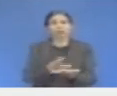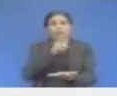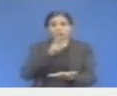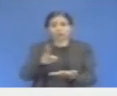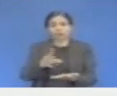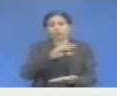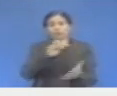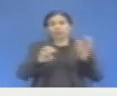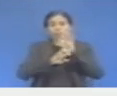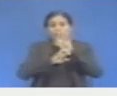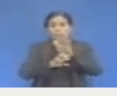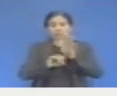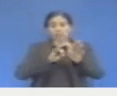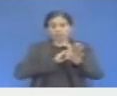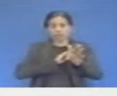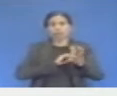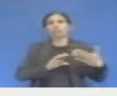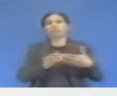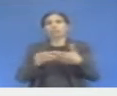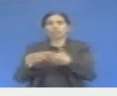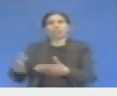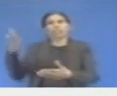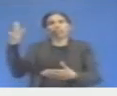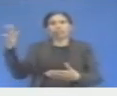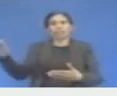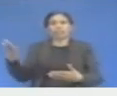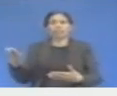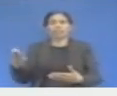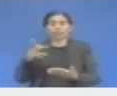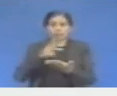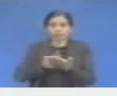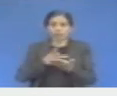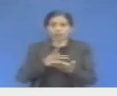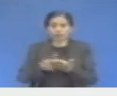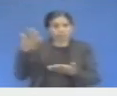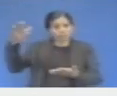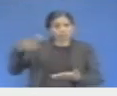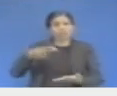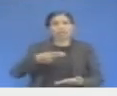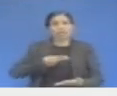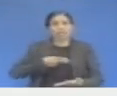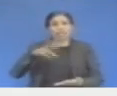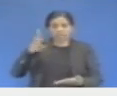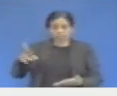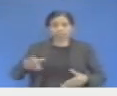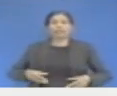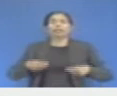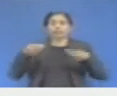ida nebe mak haurasik lidera iha hela piloto projeto halo iha metinaru nebe fo